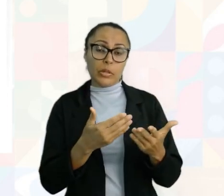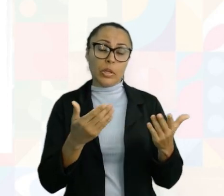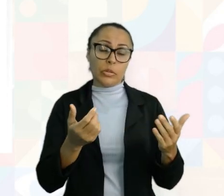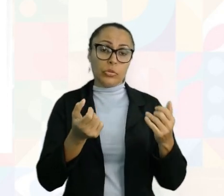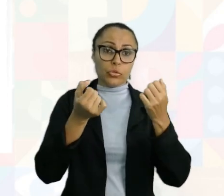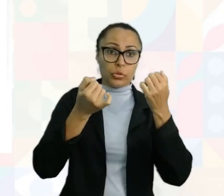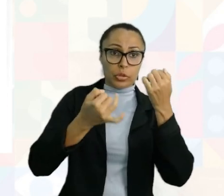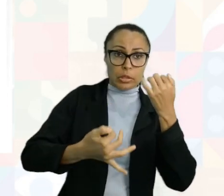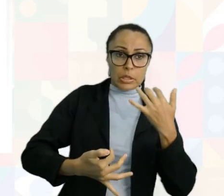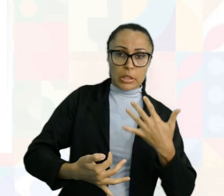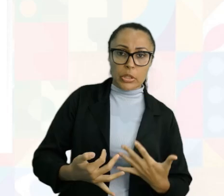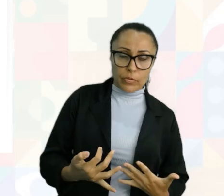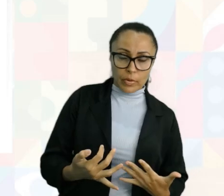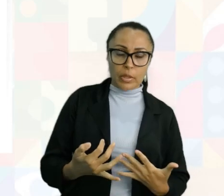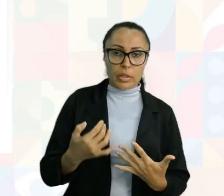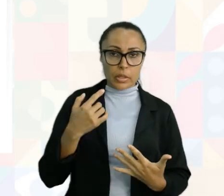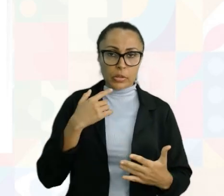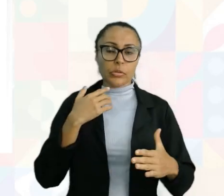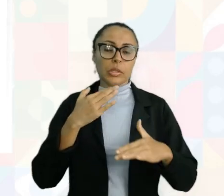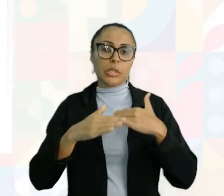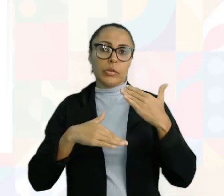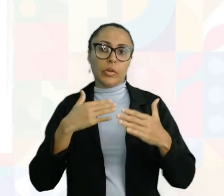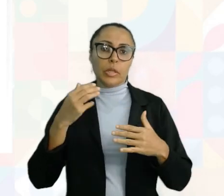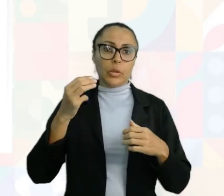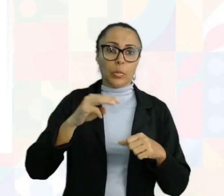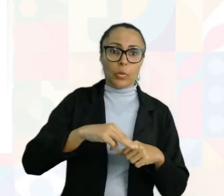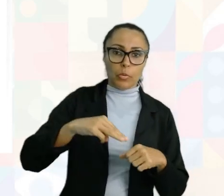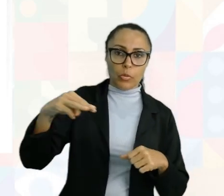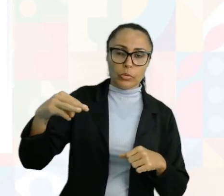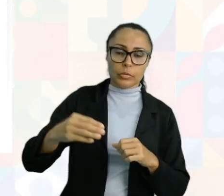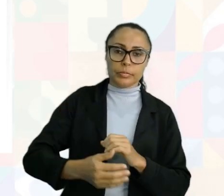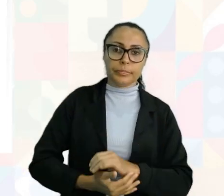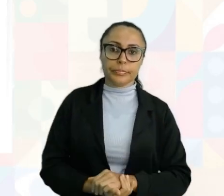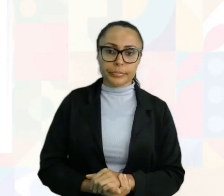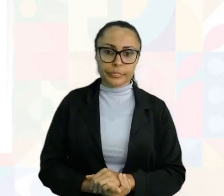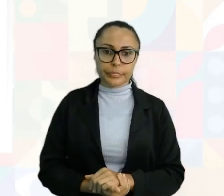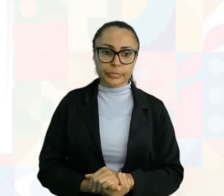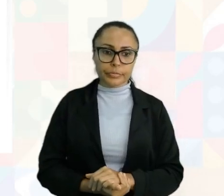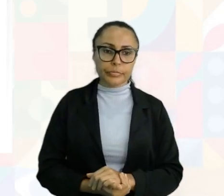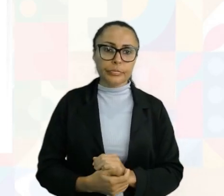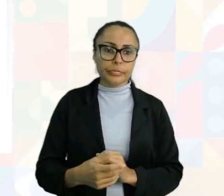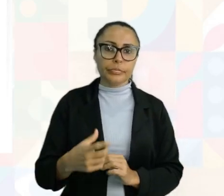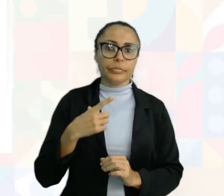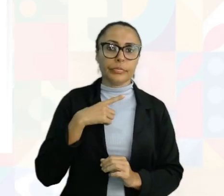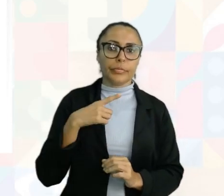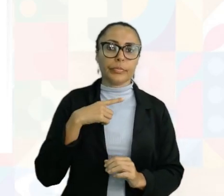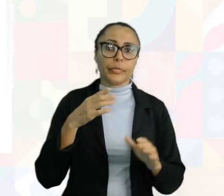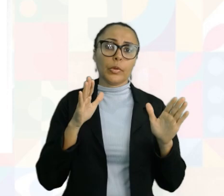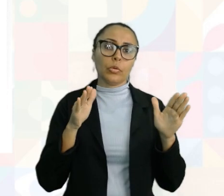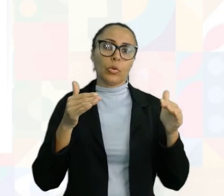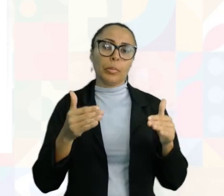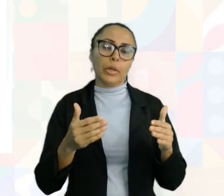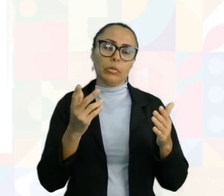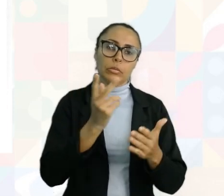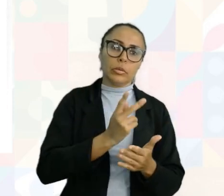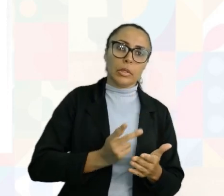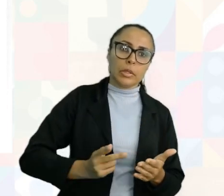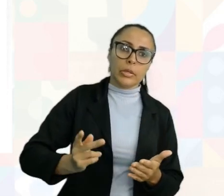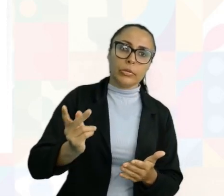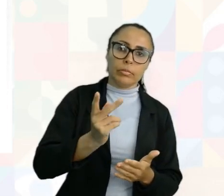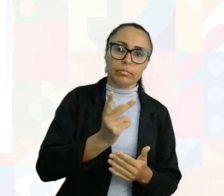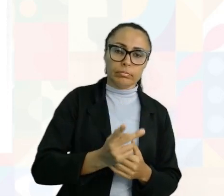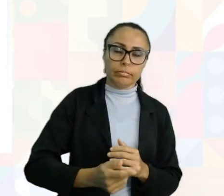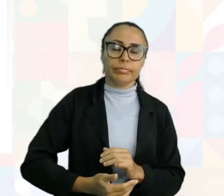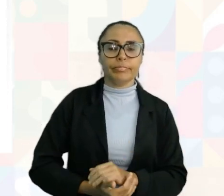descritiva, né, desenvolvida por nosso mestre aí, o Monge, né, você vai ter um domínio pleno do desenho, né?